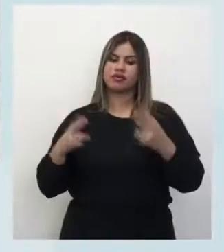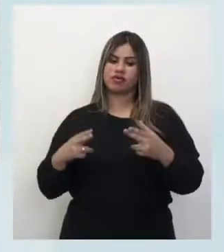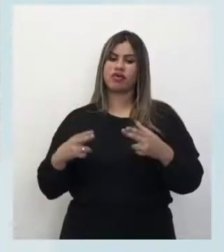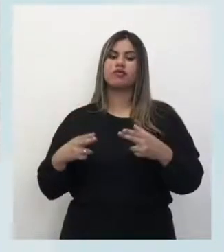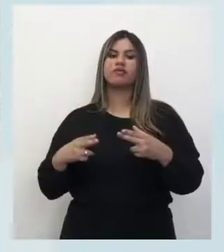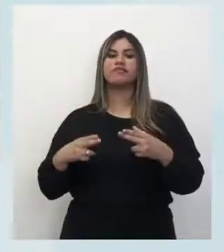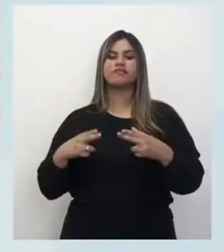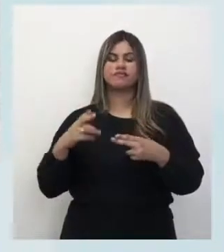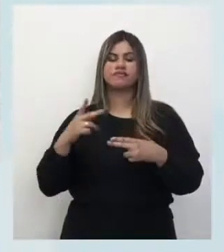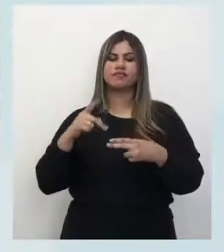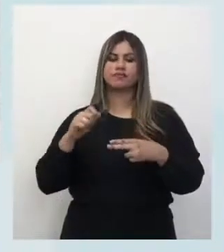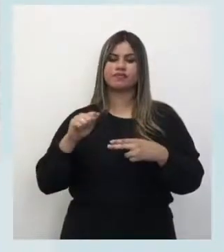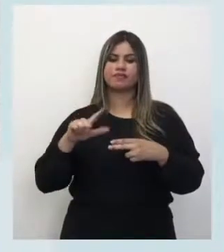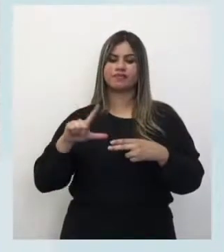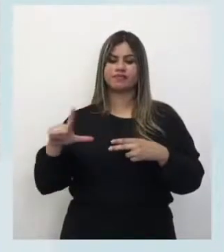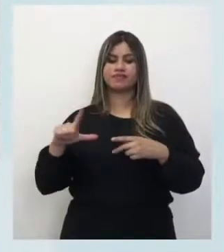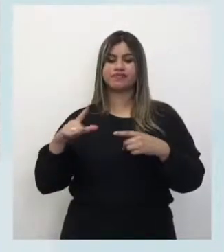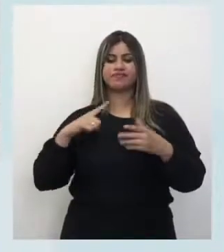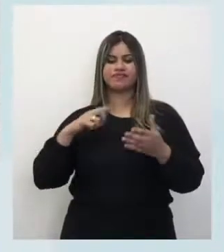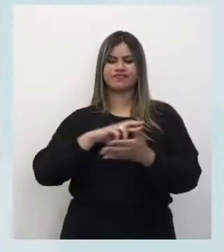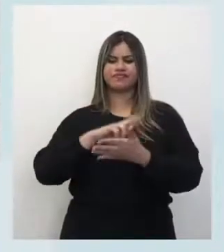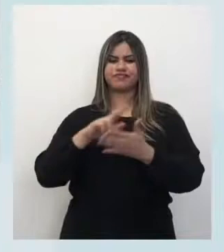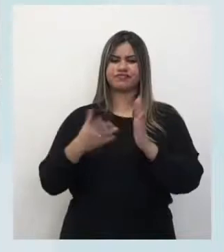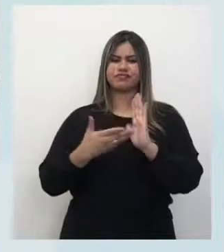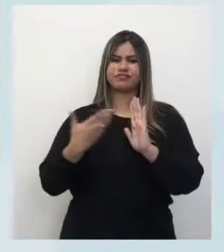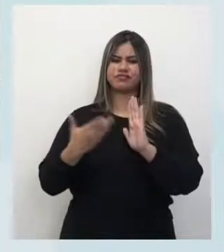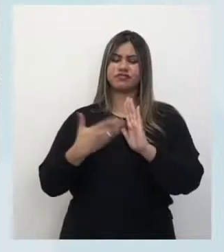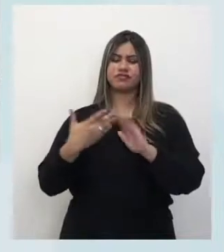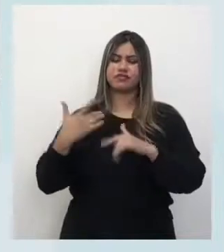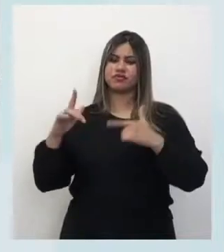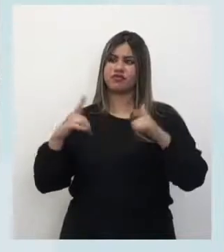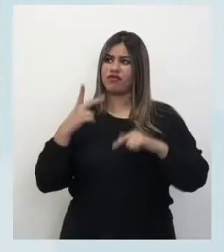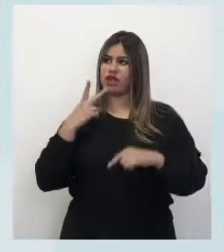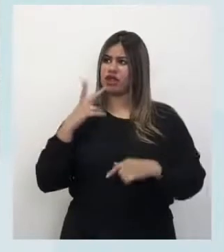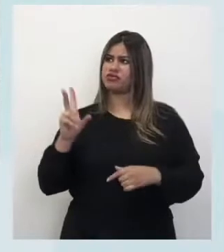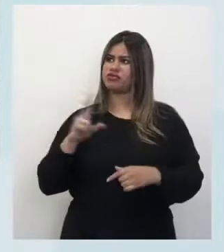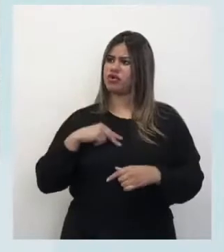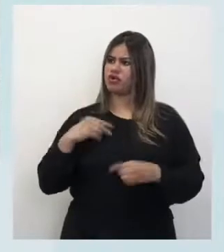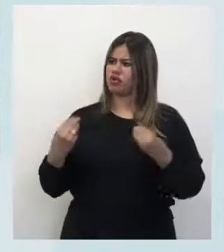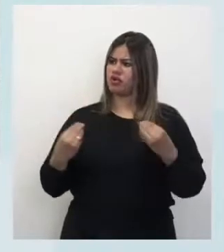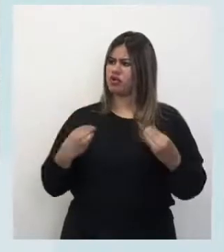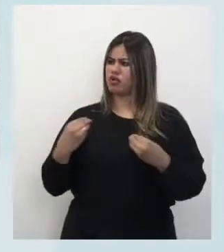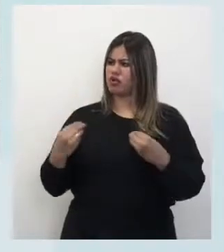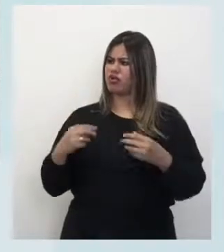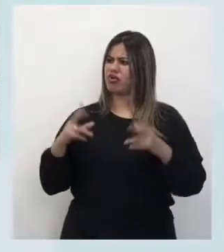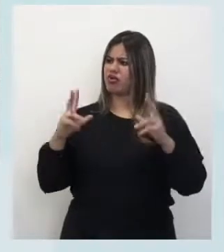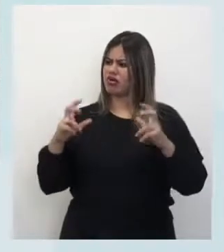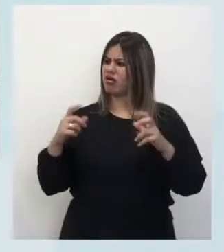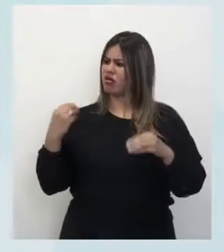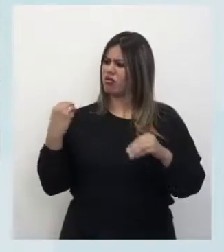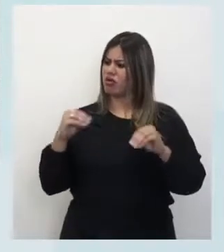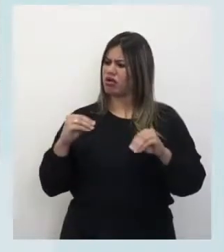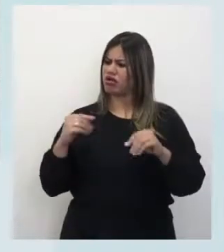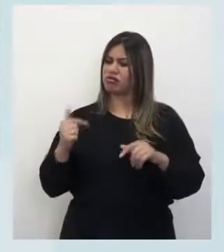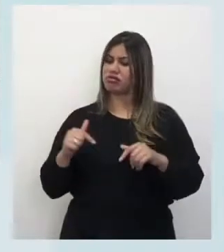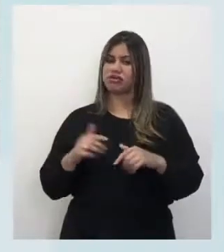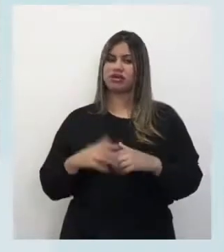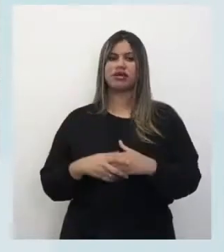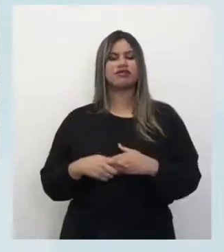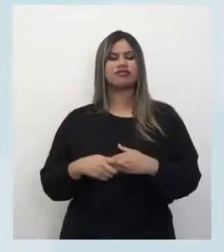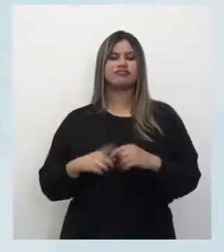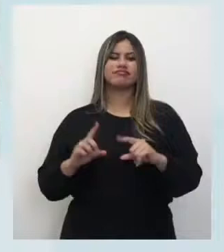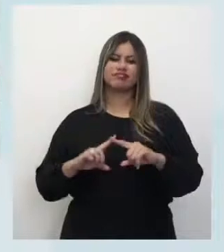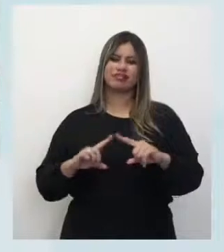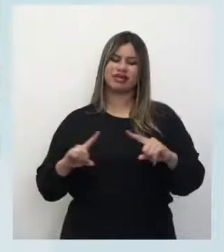com relação ao Paul Ricoeur. Ele tem várias outras obras que alguém pode falar, nossa, como assim tal obra dele não está em destaque? Né? Então a